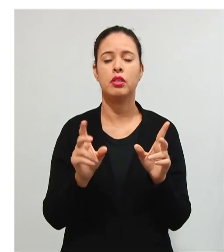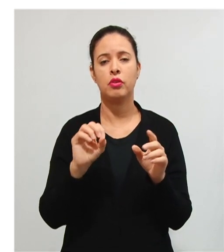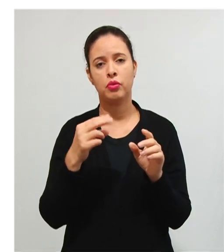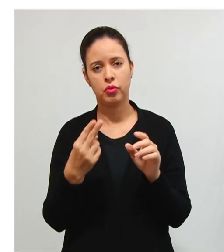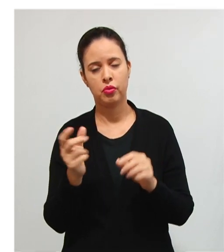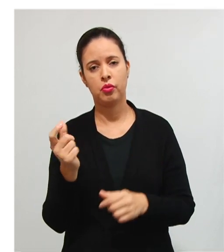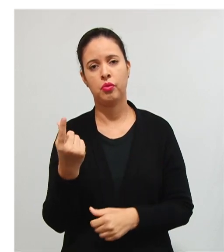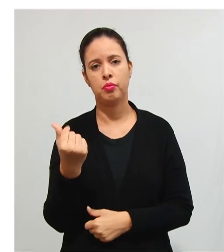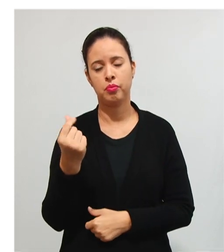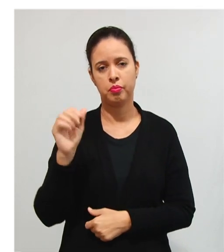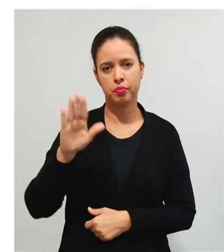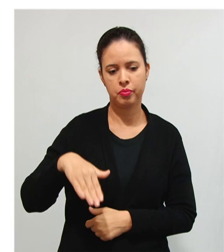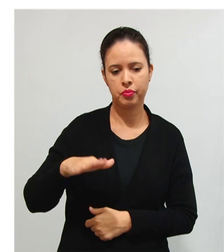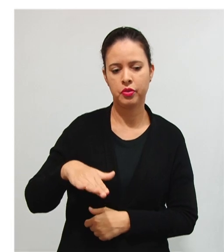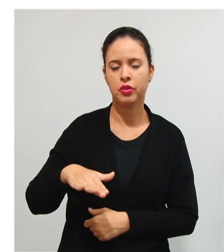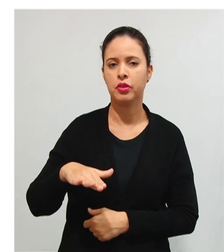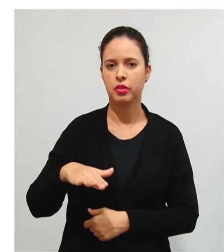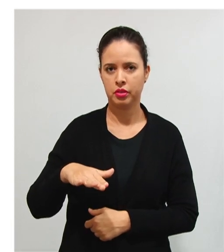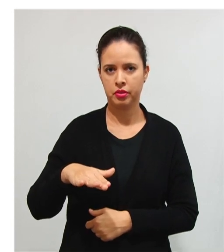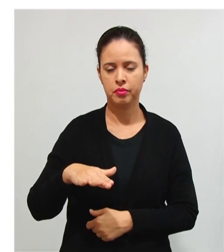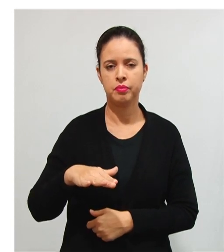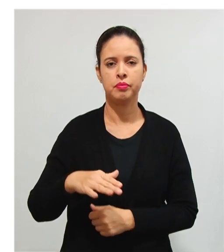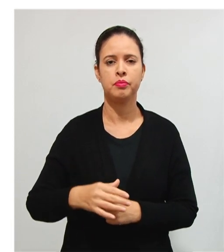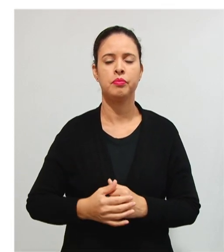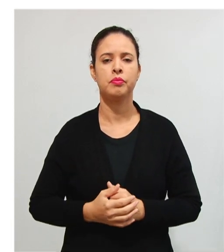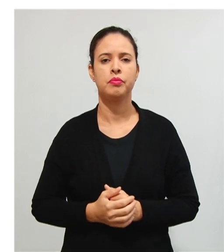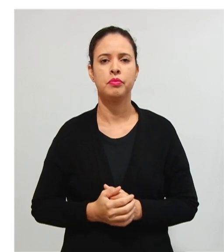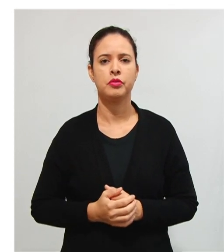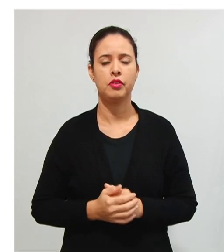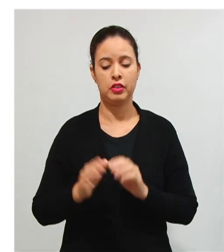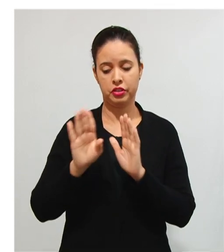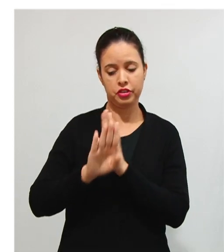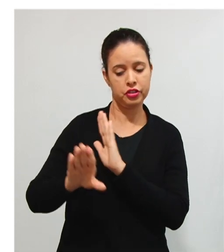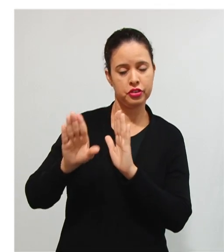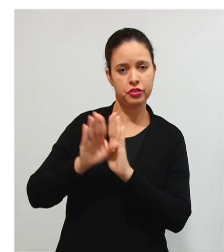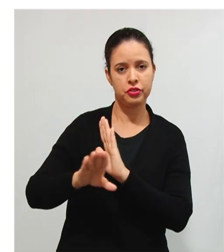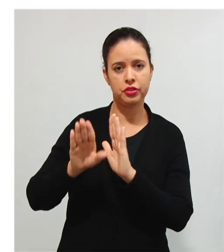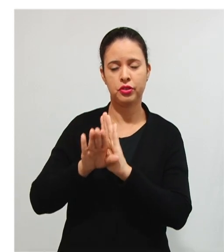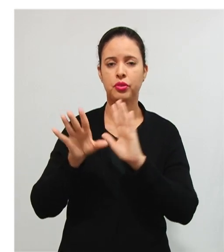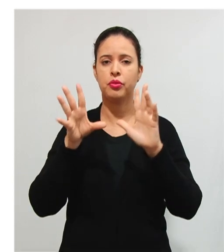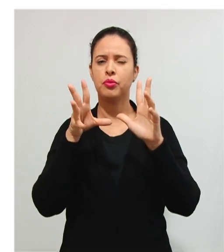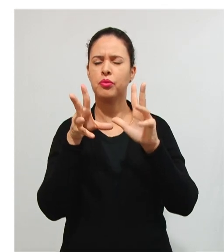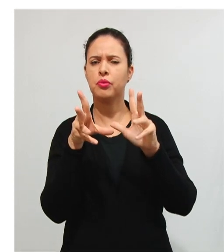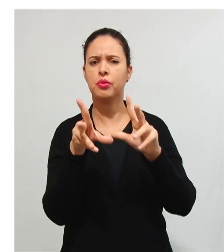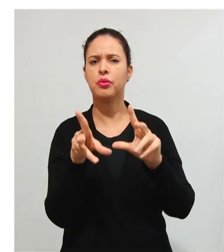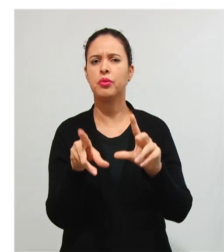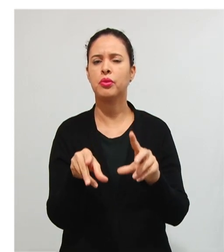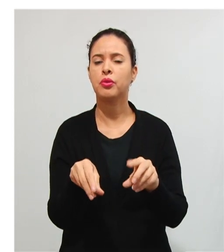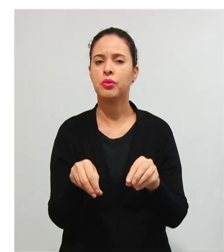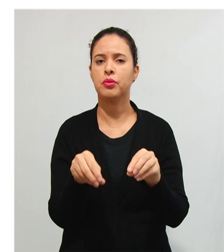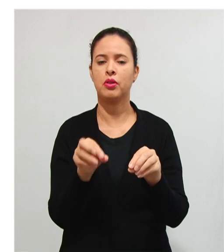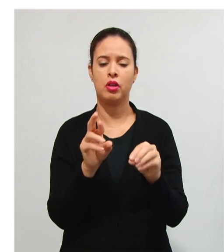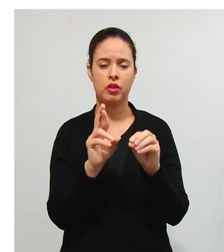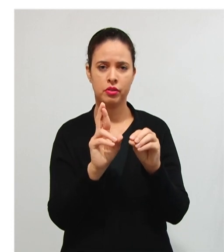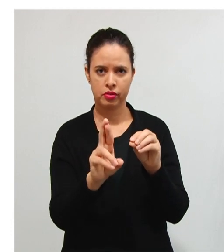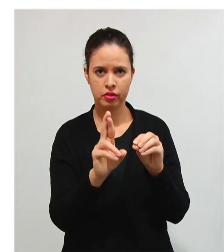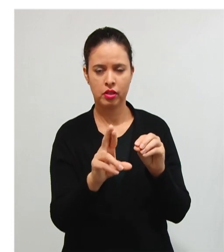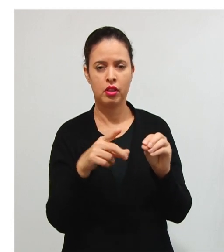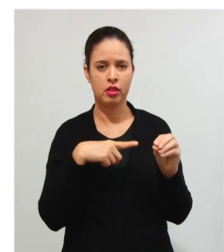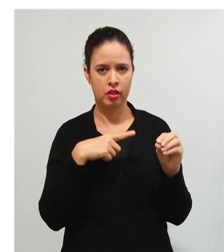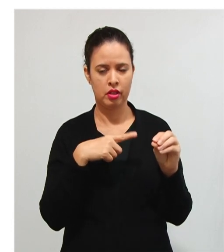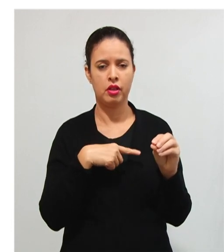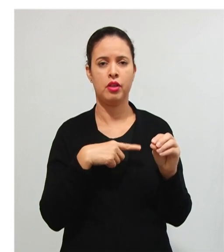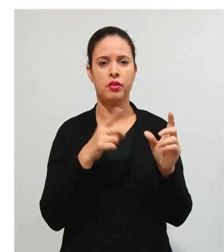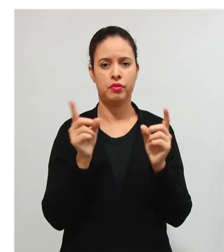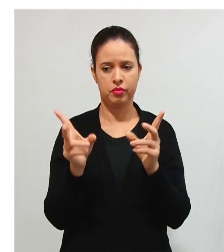promoção, ou menos venda, menos promoção. Então ele vai excluir todos aqueles resultados que contêm a